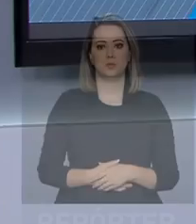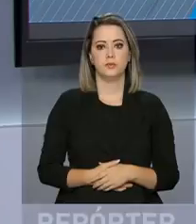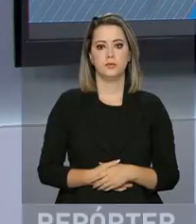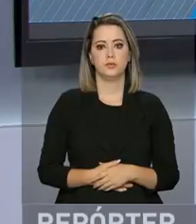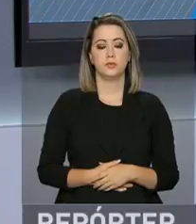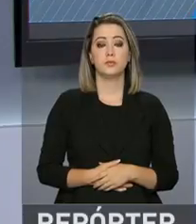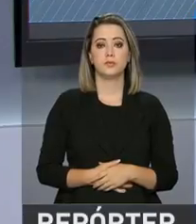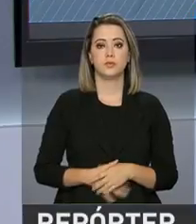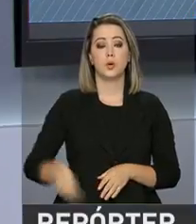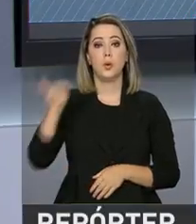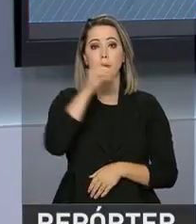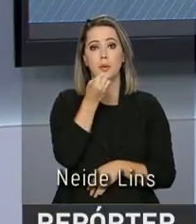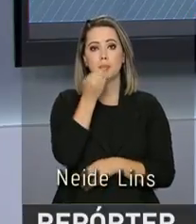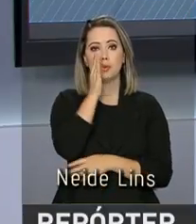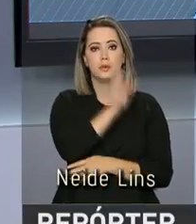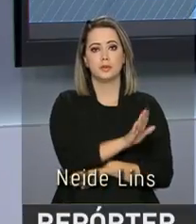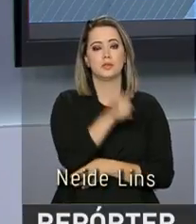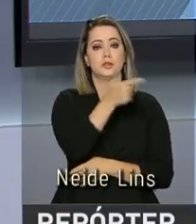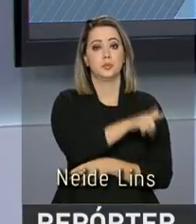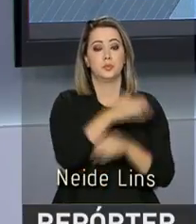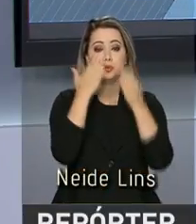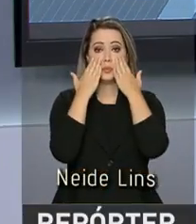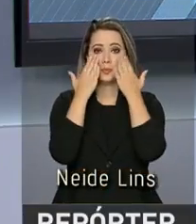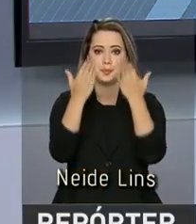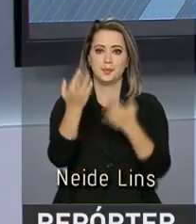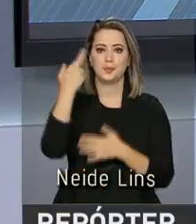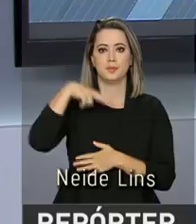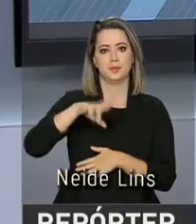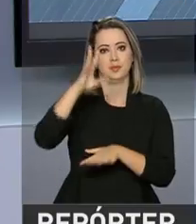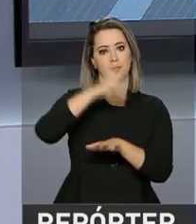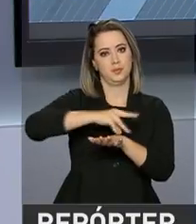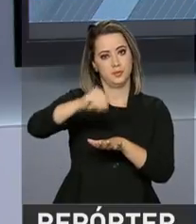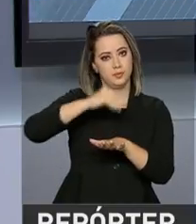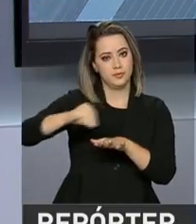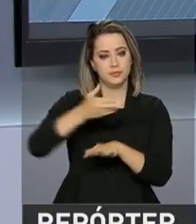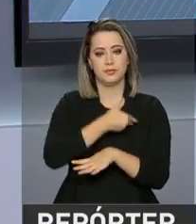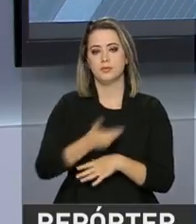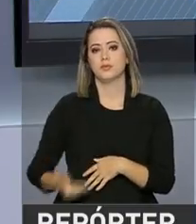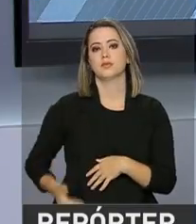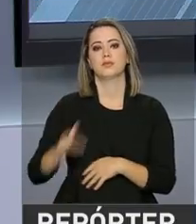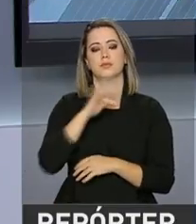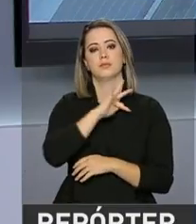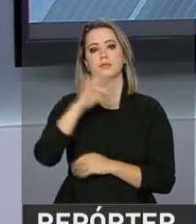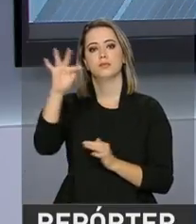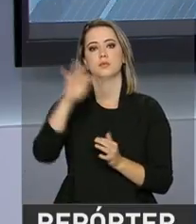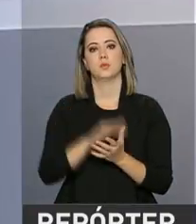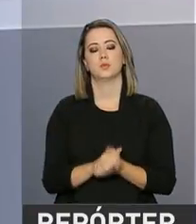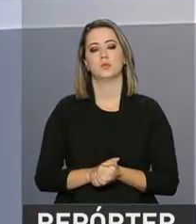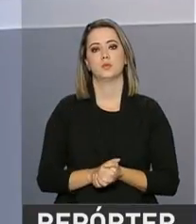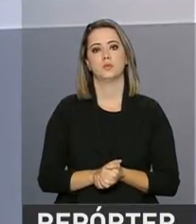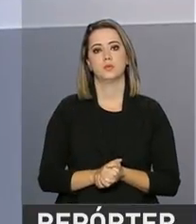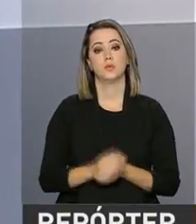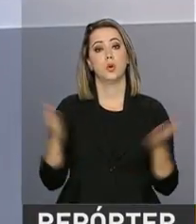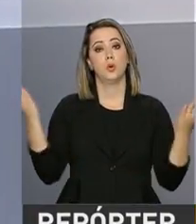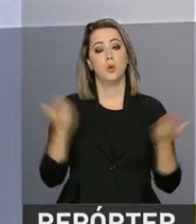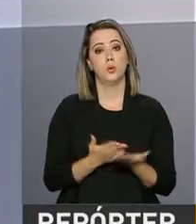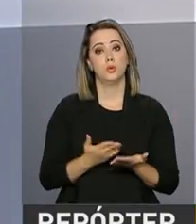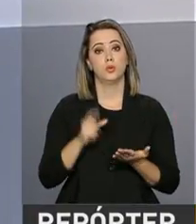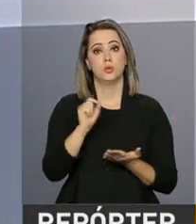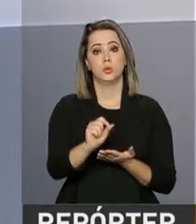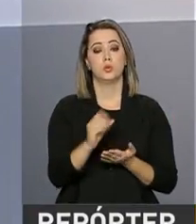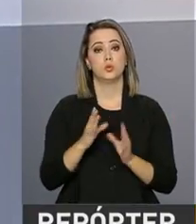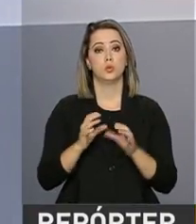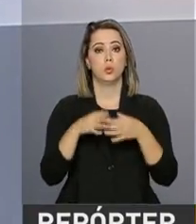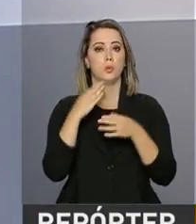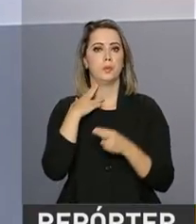Olá boa tarde estamos de volta com mais uma edição do repórter NBR e as notícias do governo federal a partir de hoje